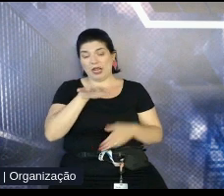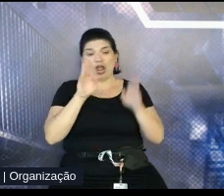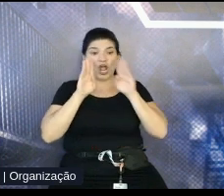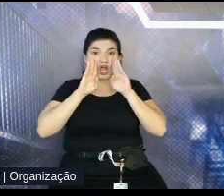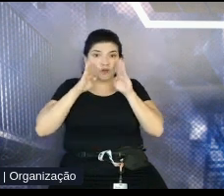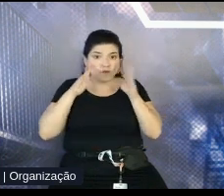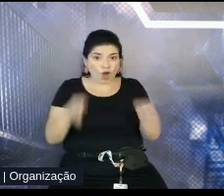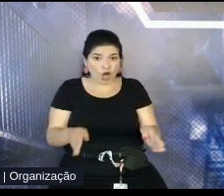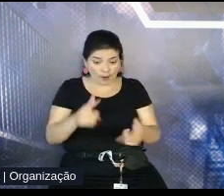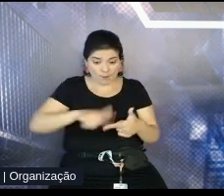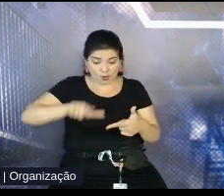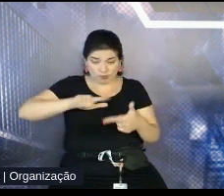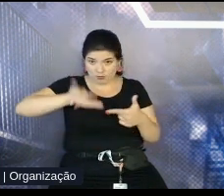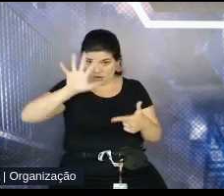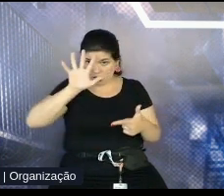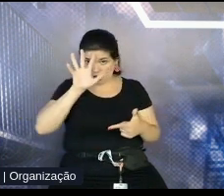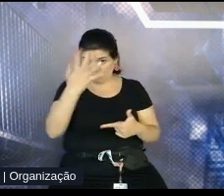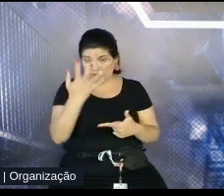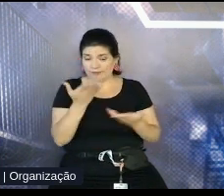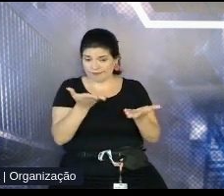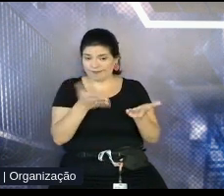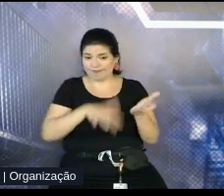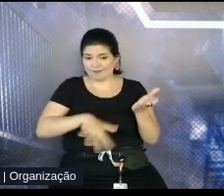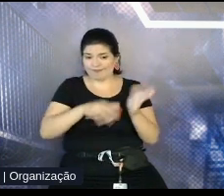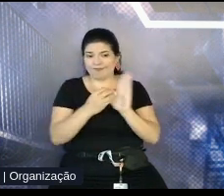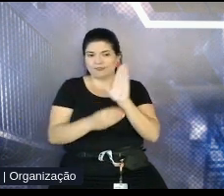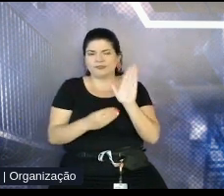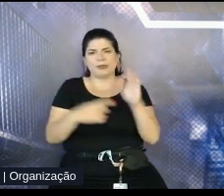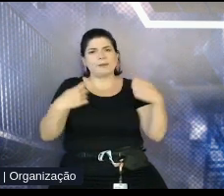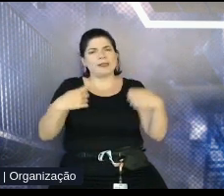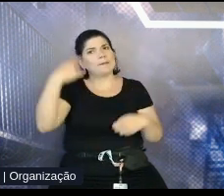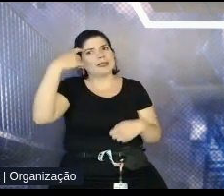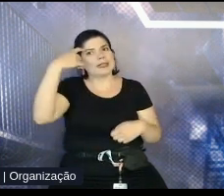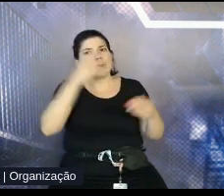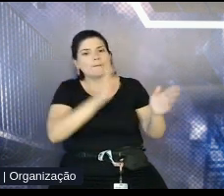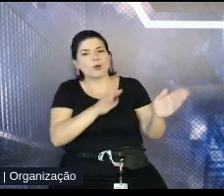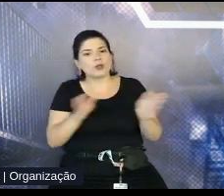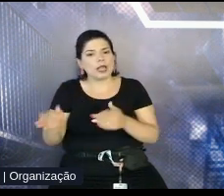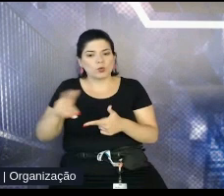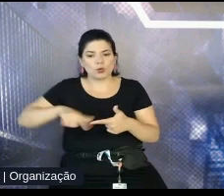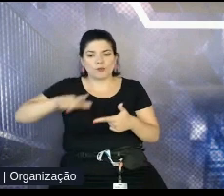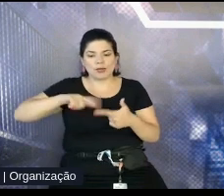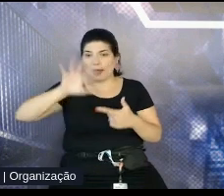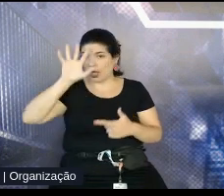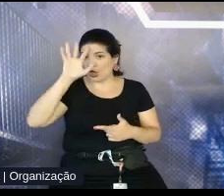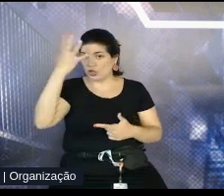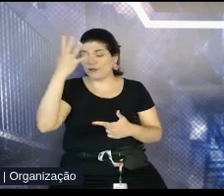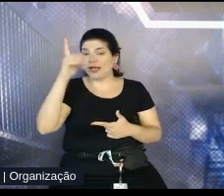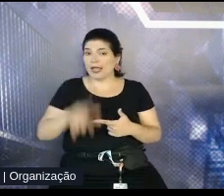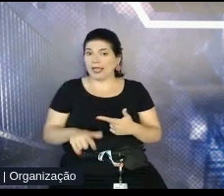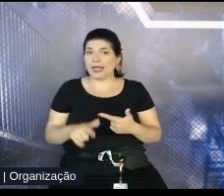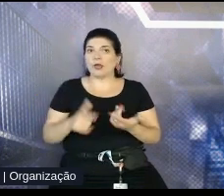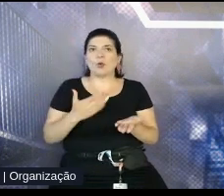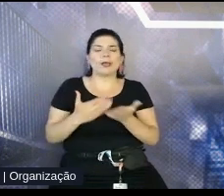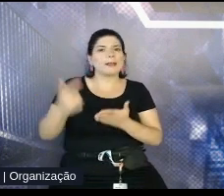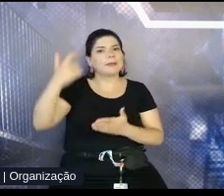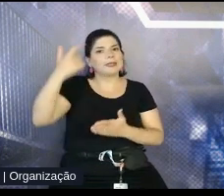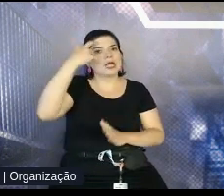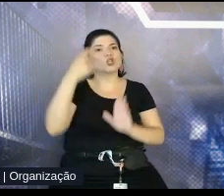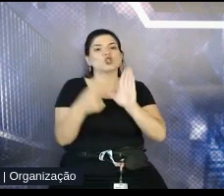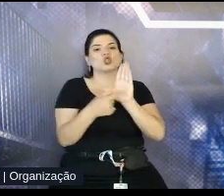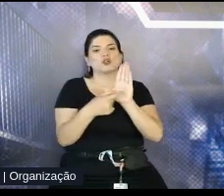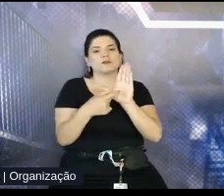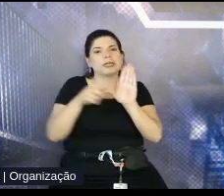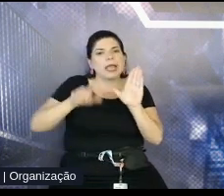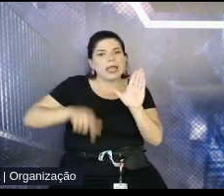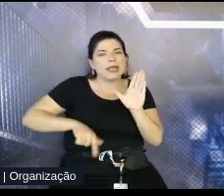resolver problema, a gente tem que pensar nesse processo de resolução de problemas a partir de software desde o